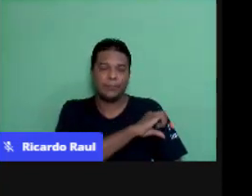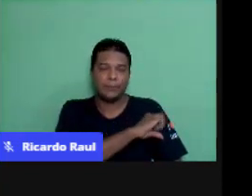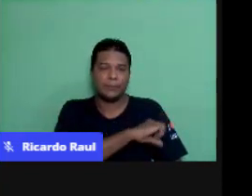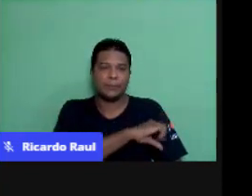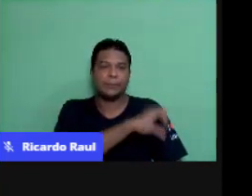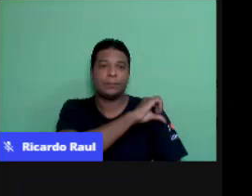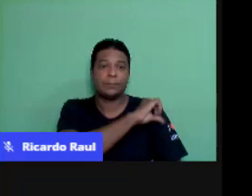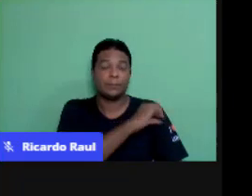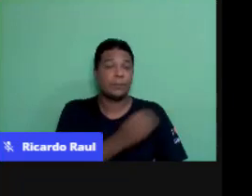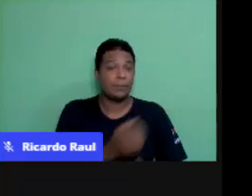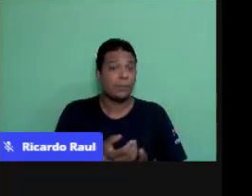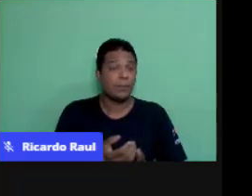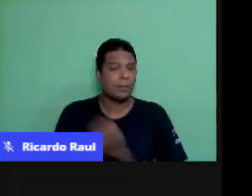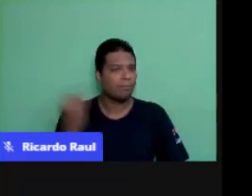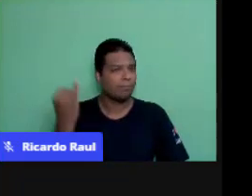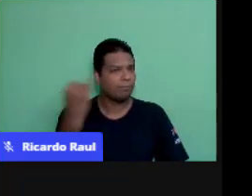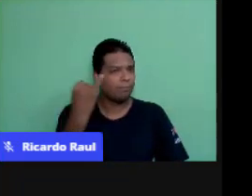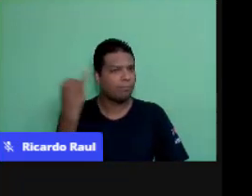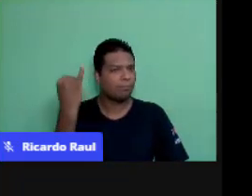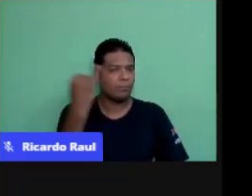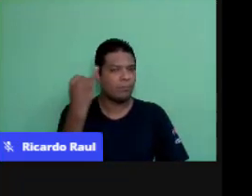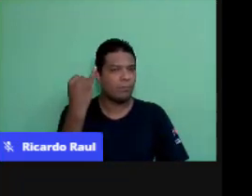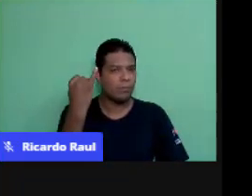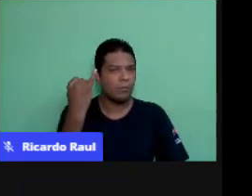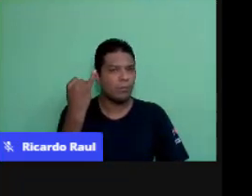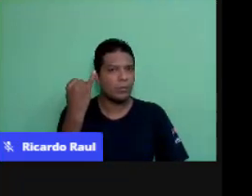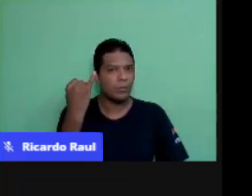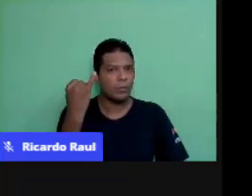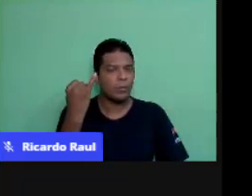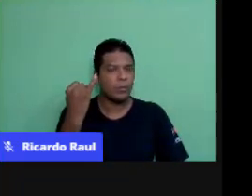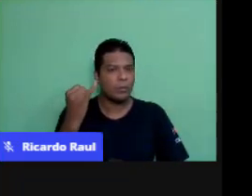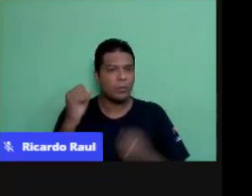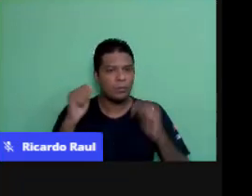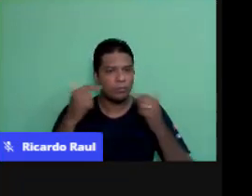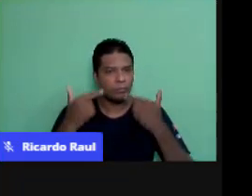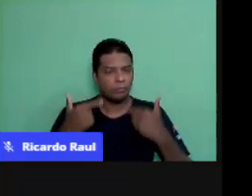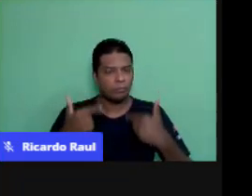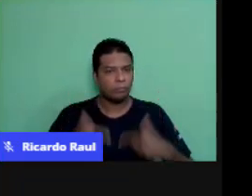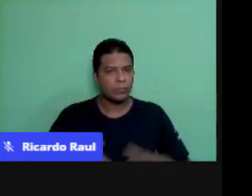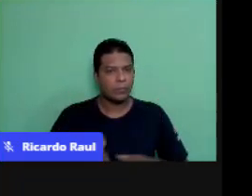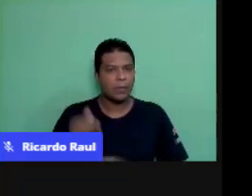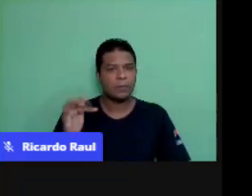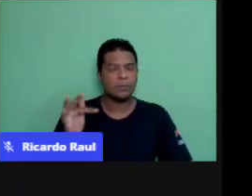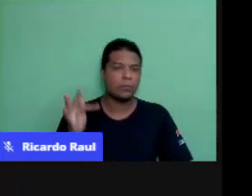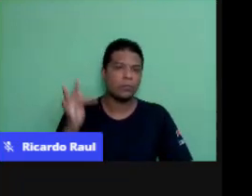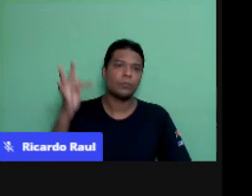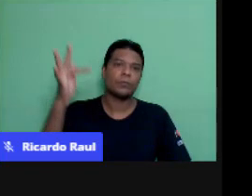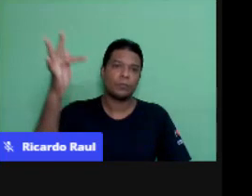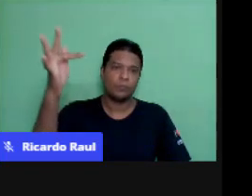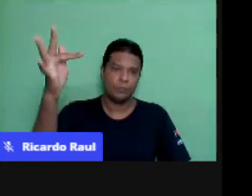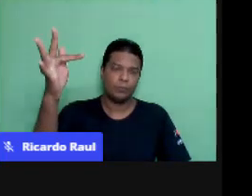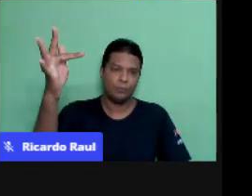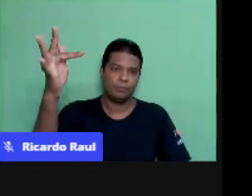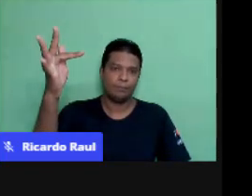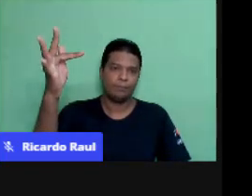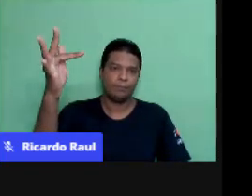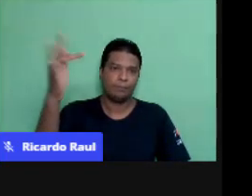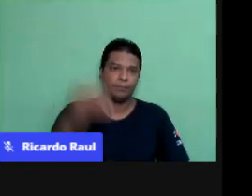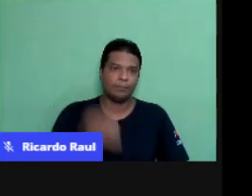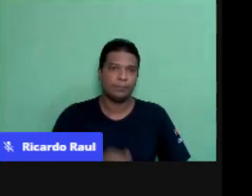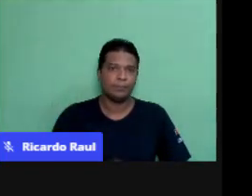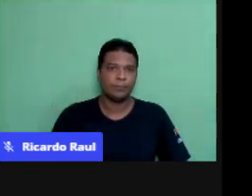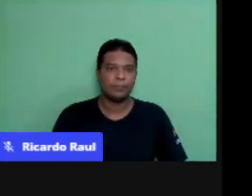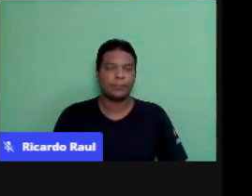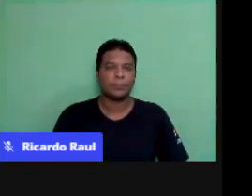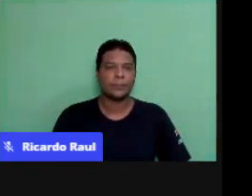fundamental. Olha como a importância do trabalho motor que vai refletir lá na frente depois. Vamos para o